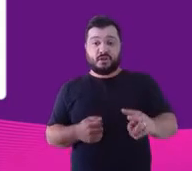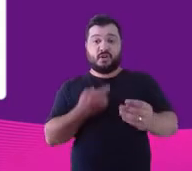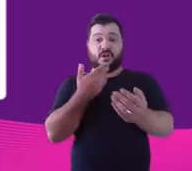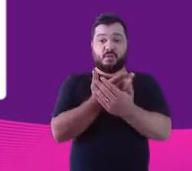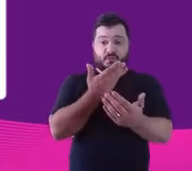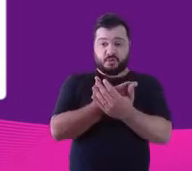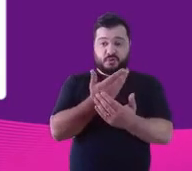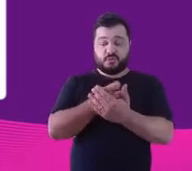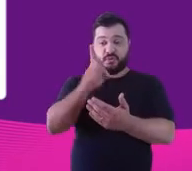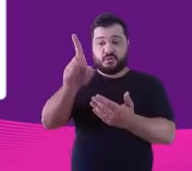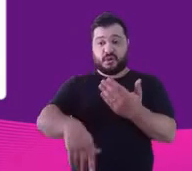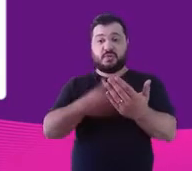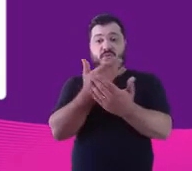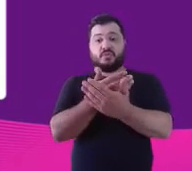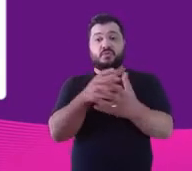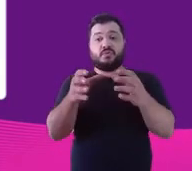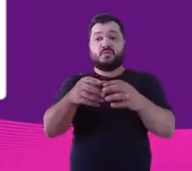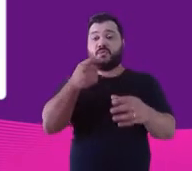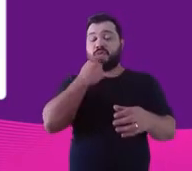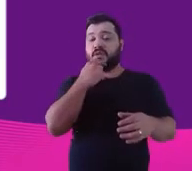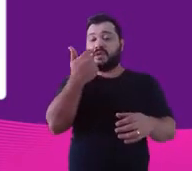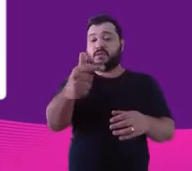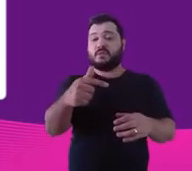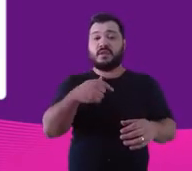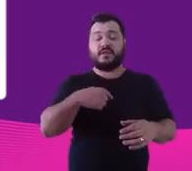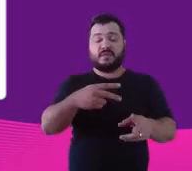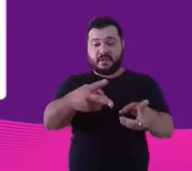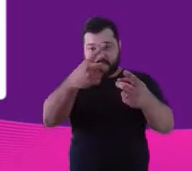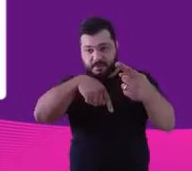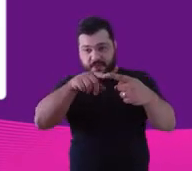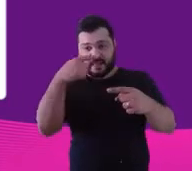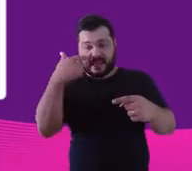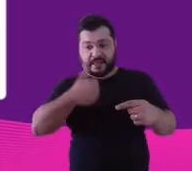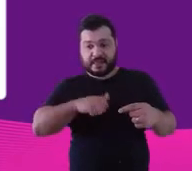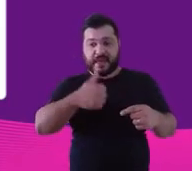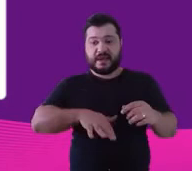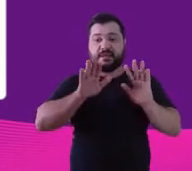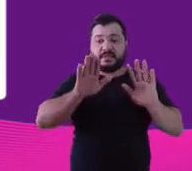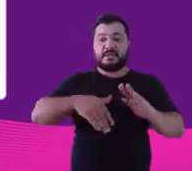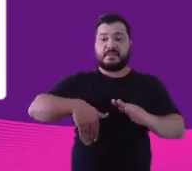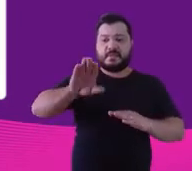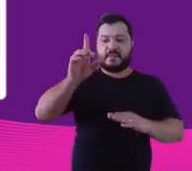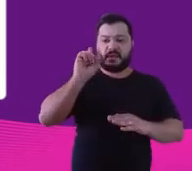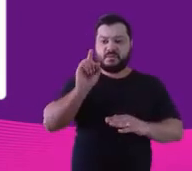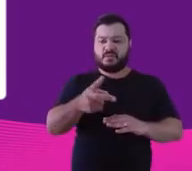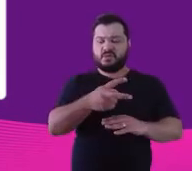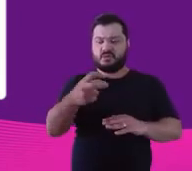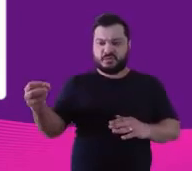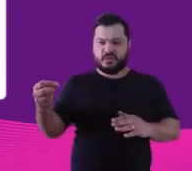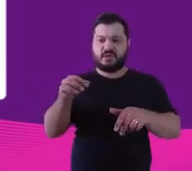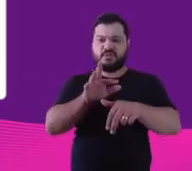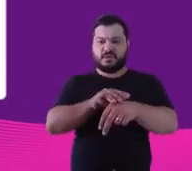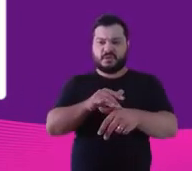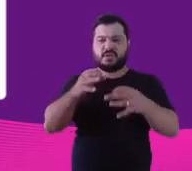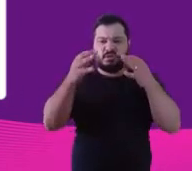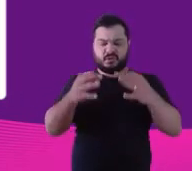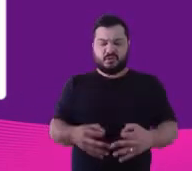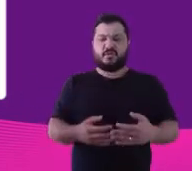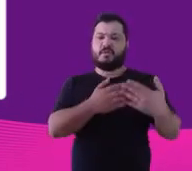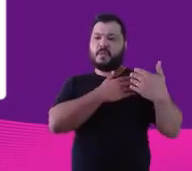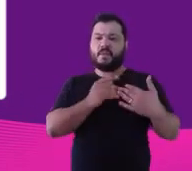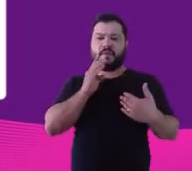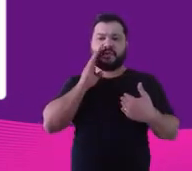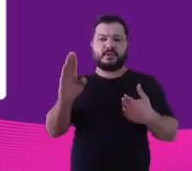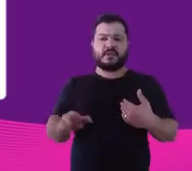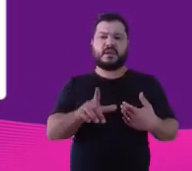é o estudo do corpo em inglês não entrou na metanálise mais comuns 200 paciente confirmou o papel